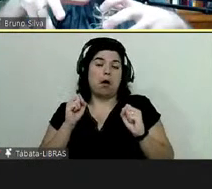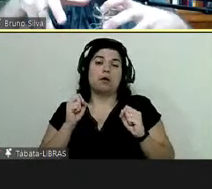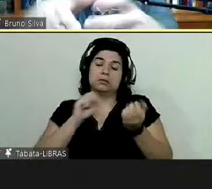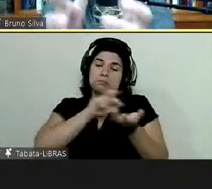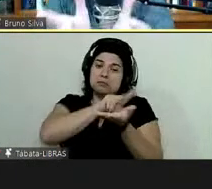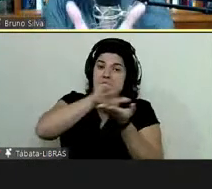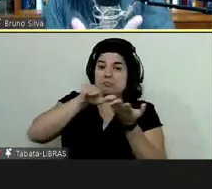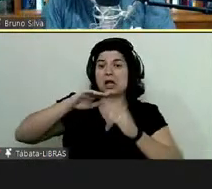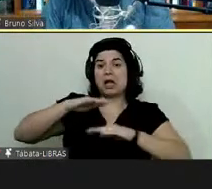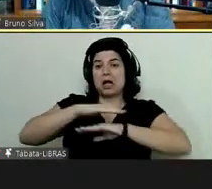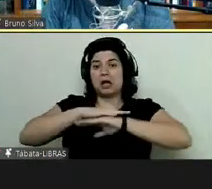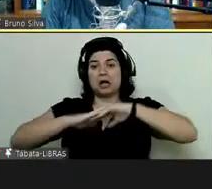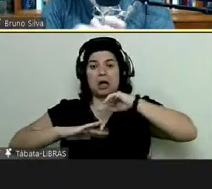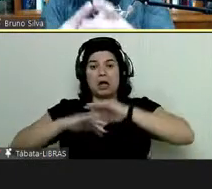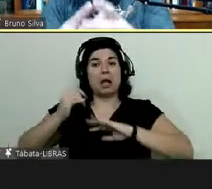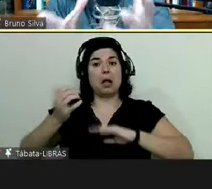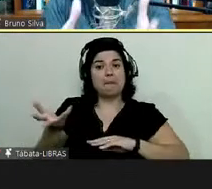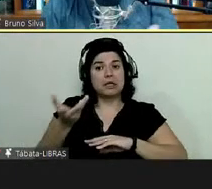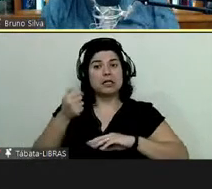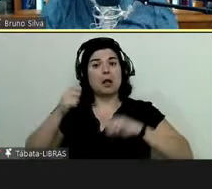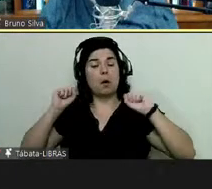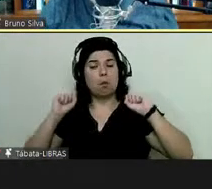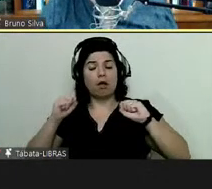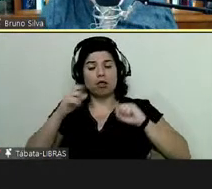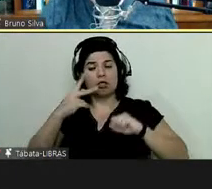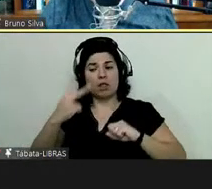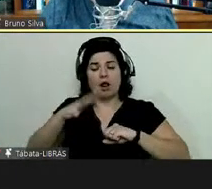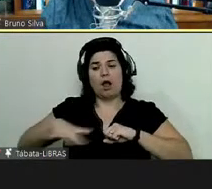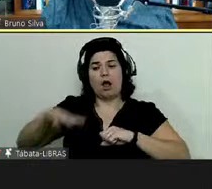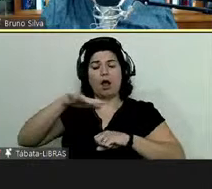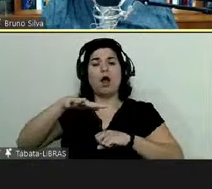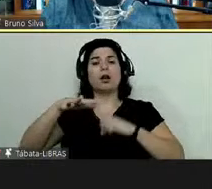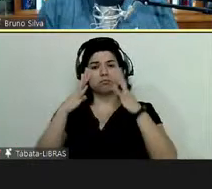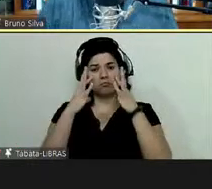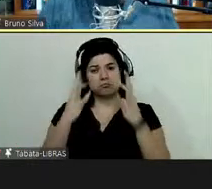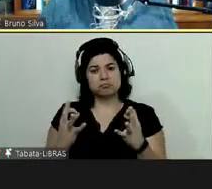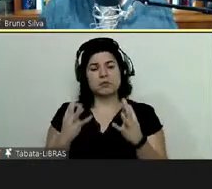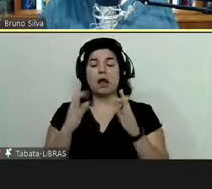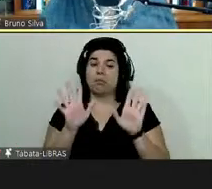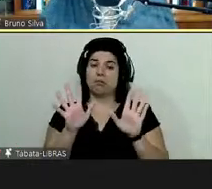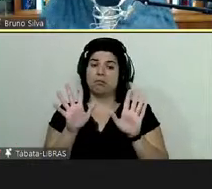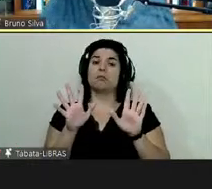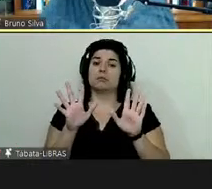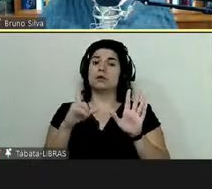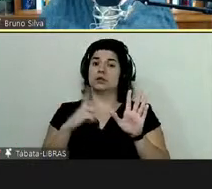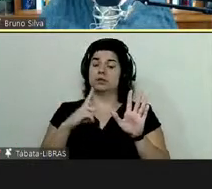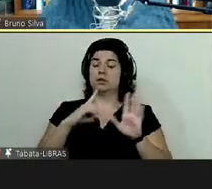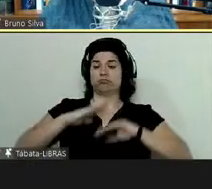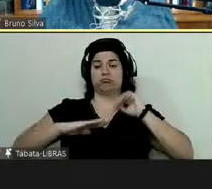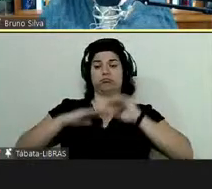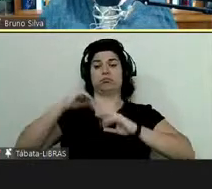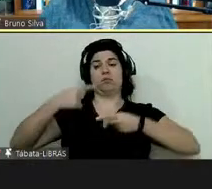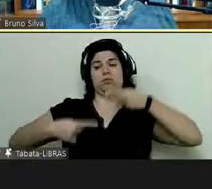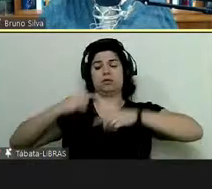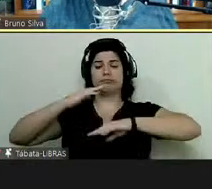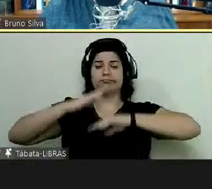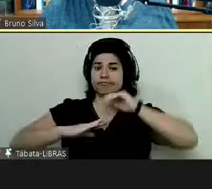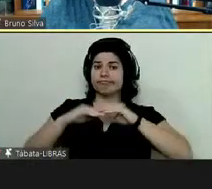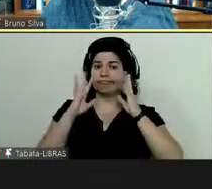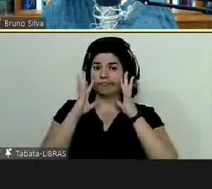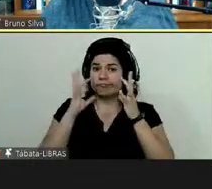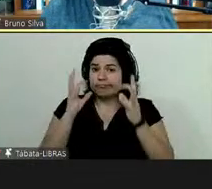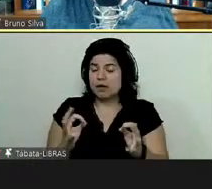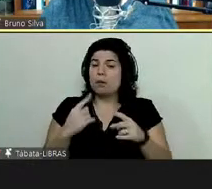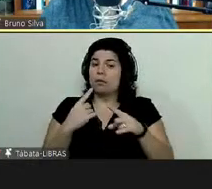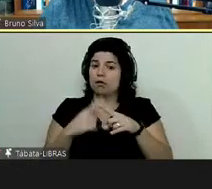uma maior maior trato vamos dizer assim com a sua área temática específica mas no final das contas não agir politicamente até porque as